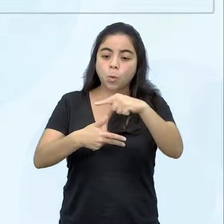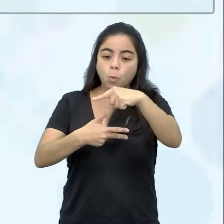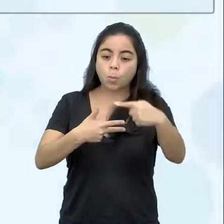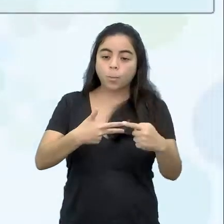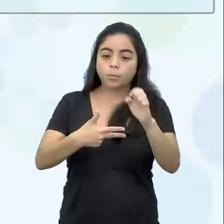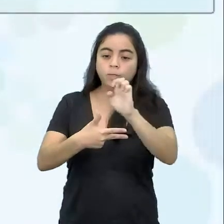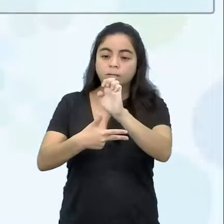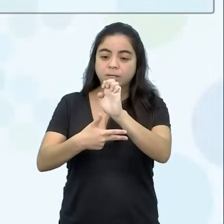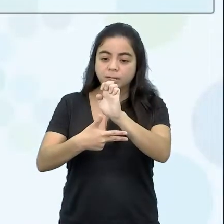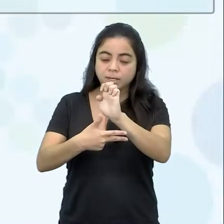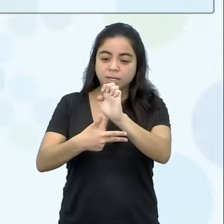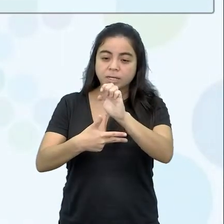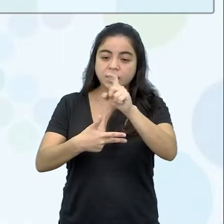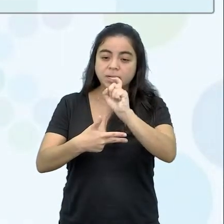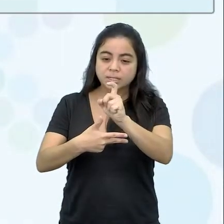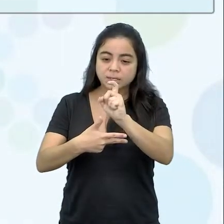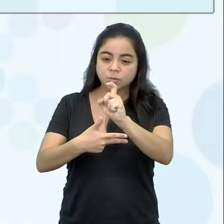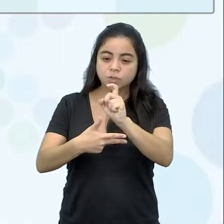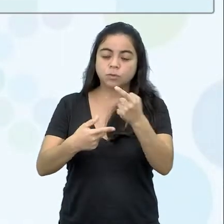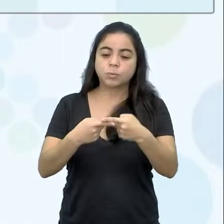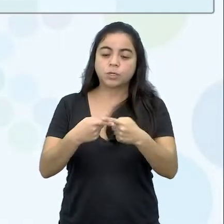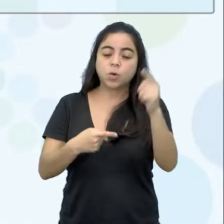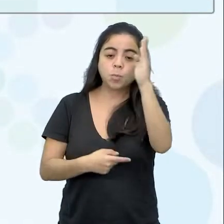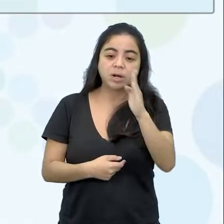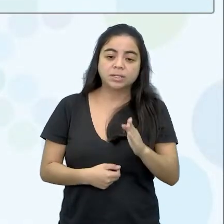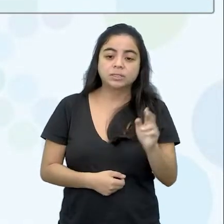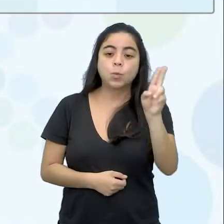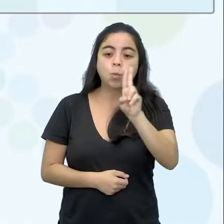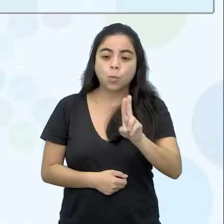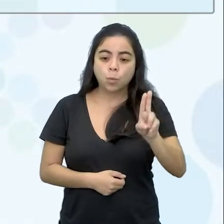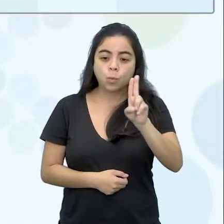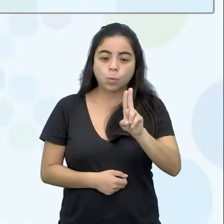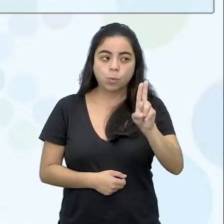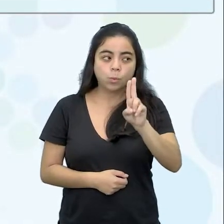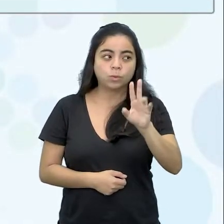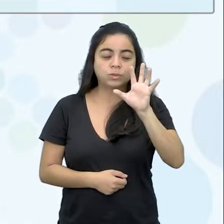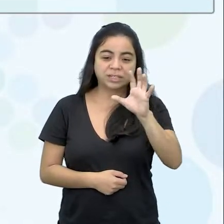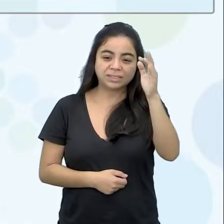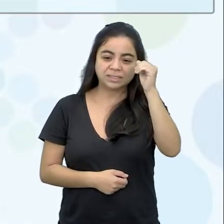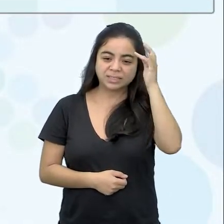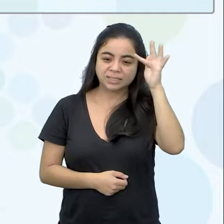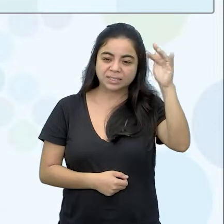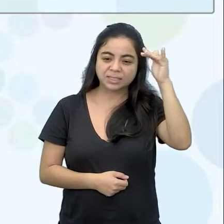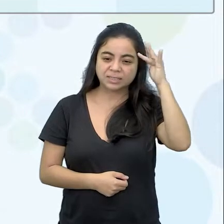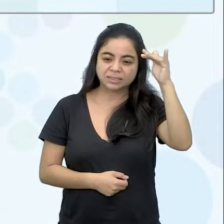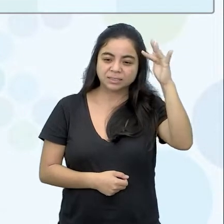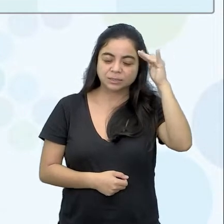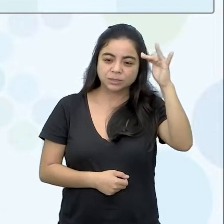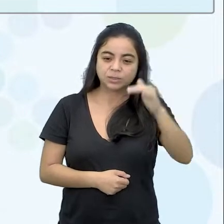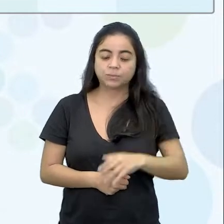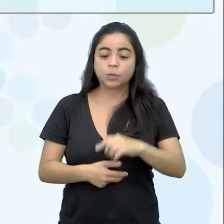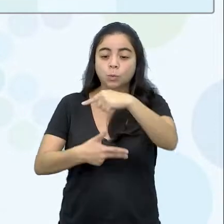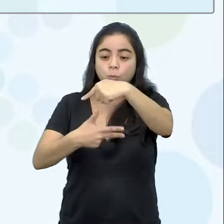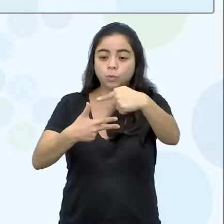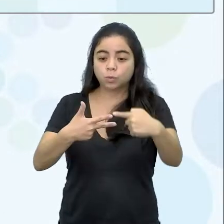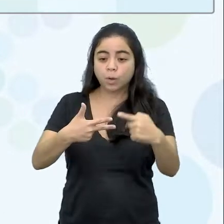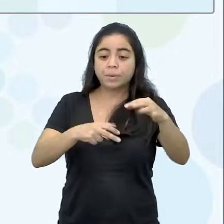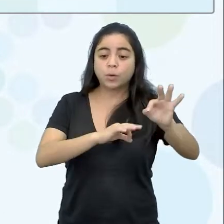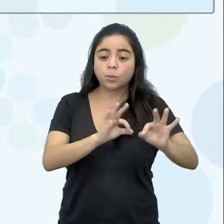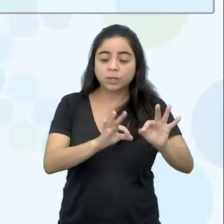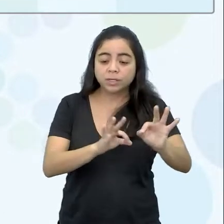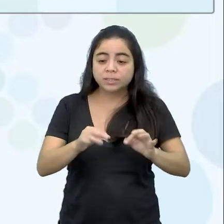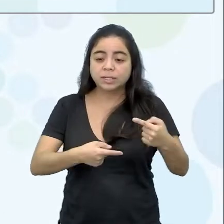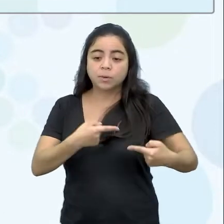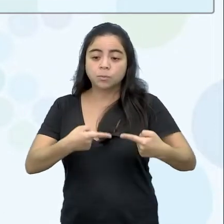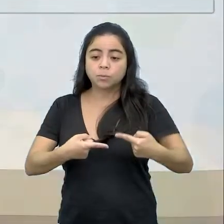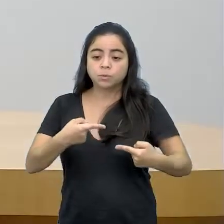né? No Brasil, que é um país que se utiliza, né, dessa teoria, desse poder tripartite para organizar, né,